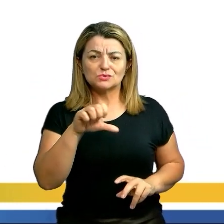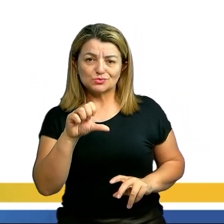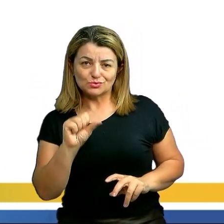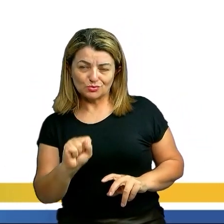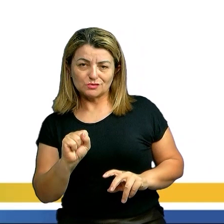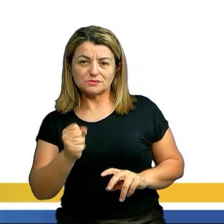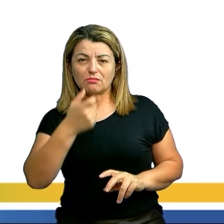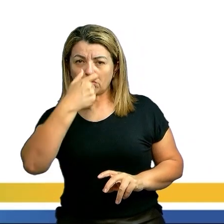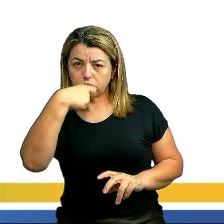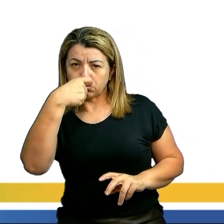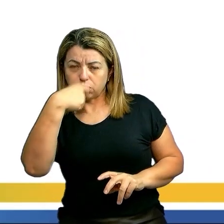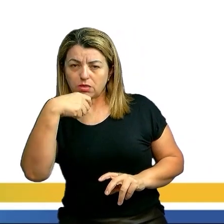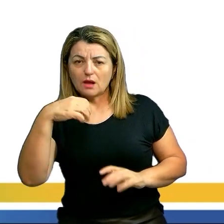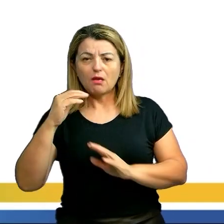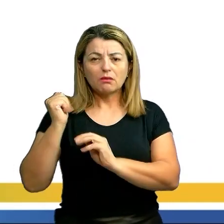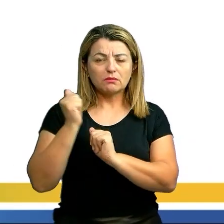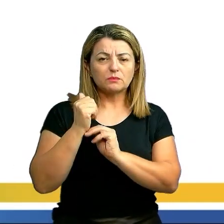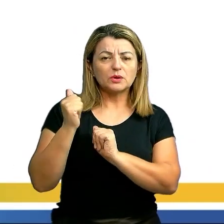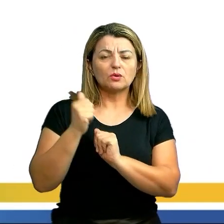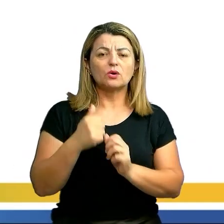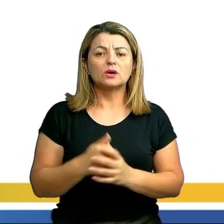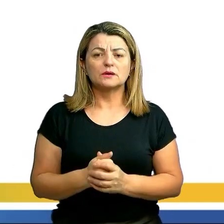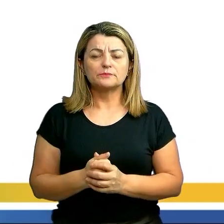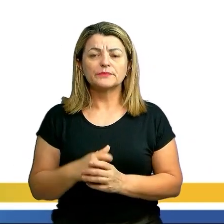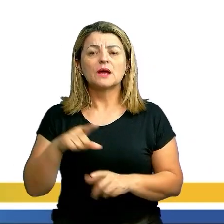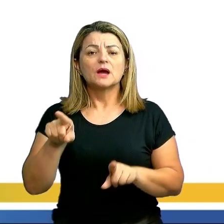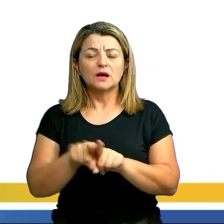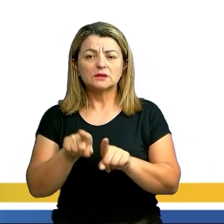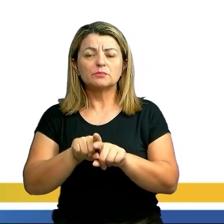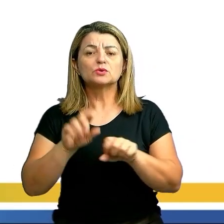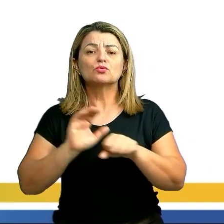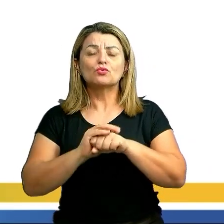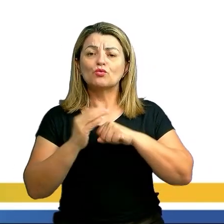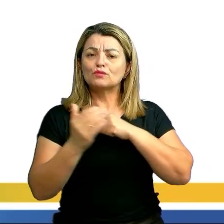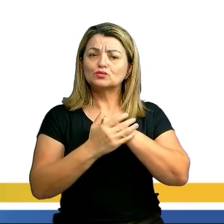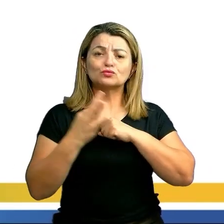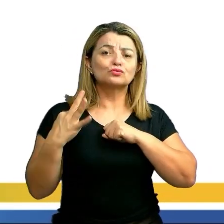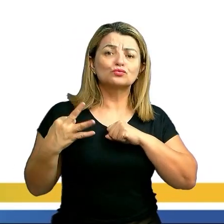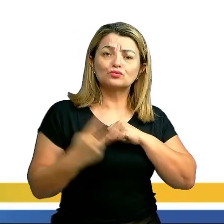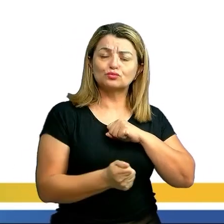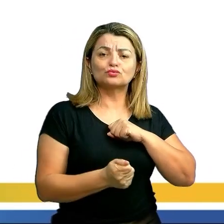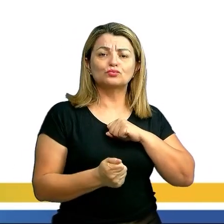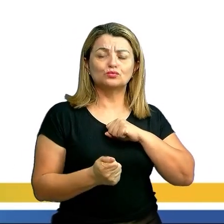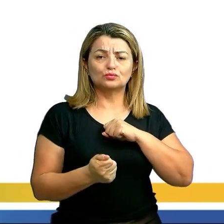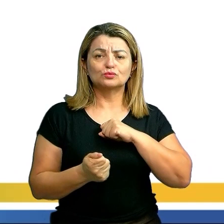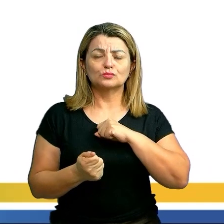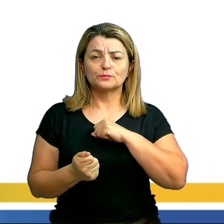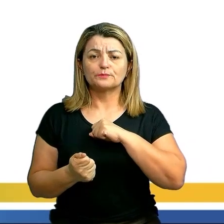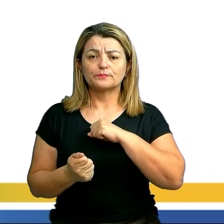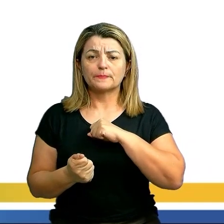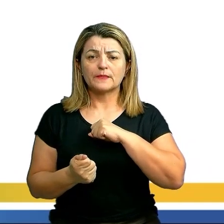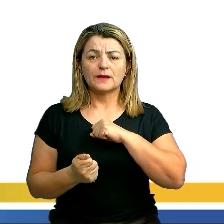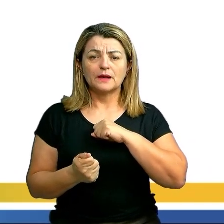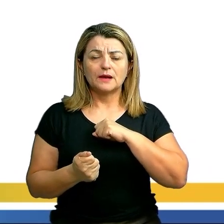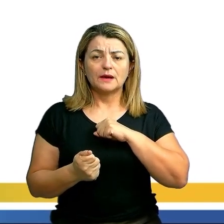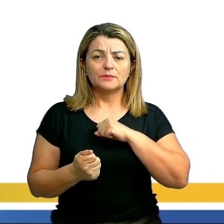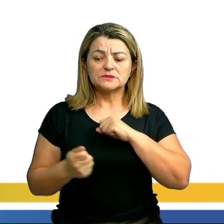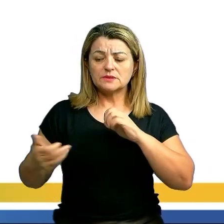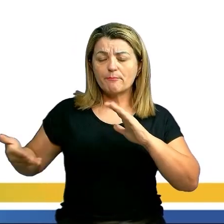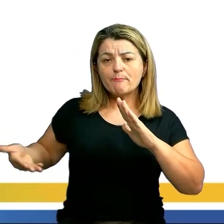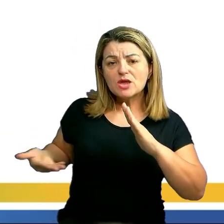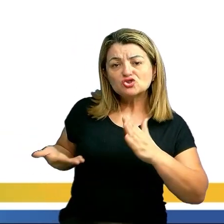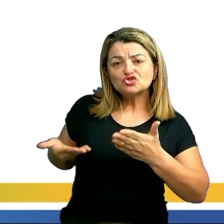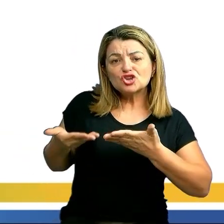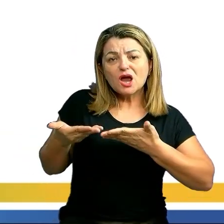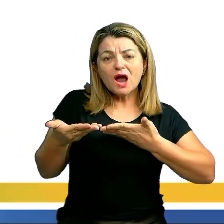gripe espanhola, a própria pandemia do Covid-19, tudo isso é mediado, digamos